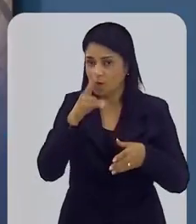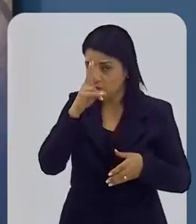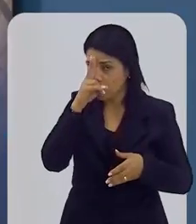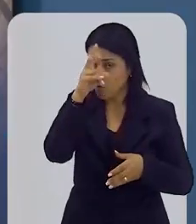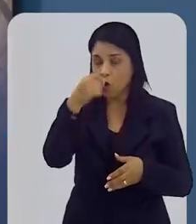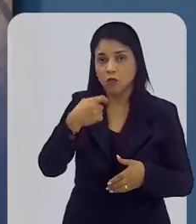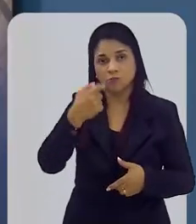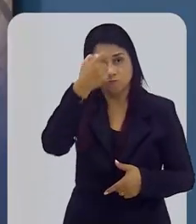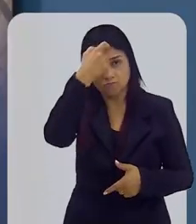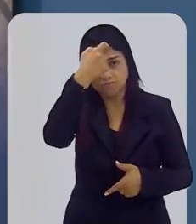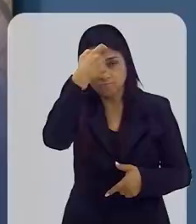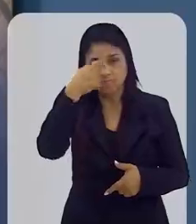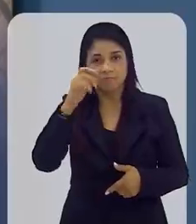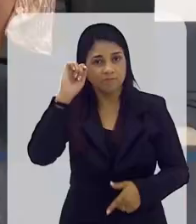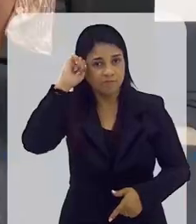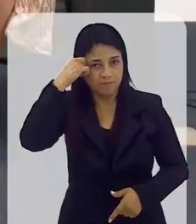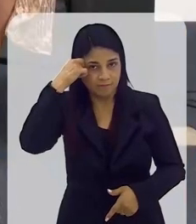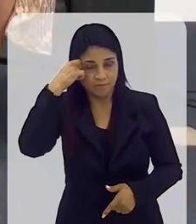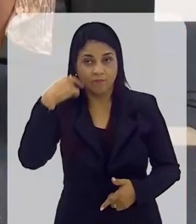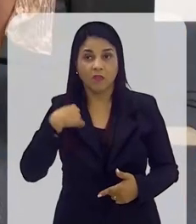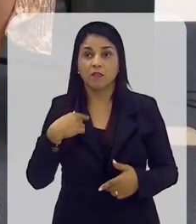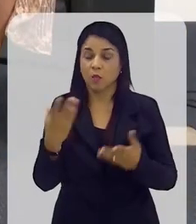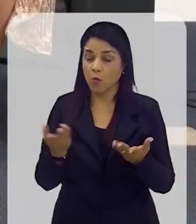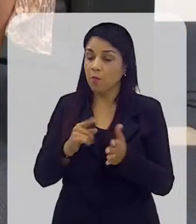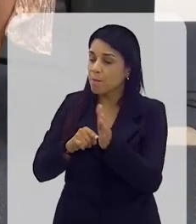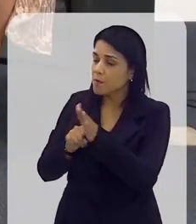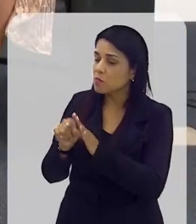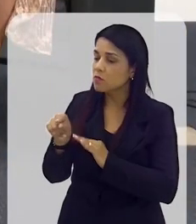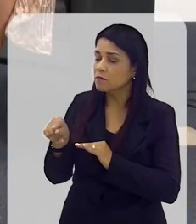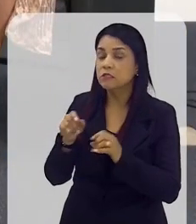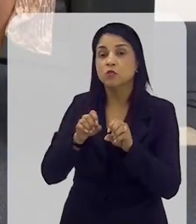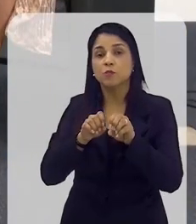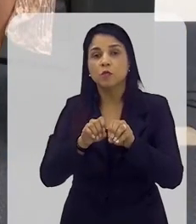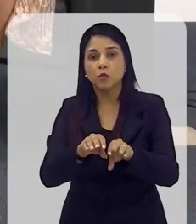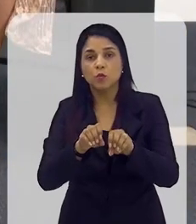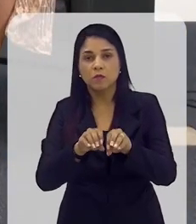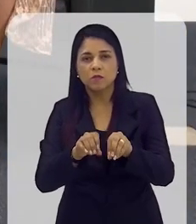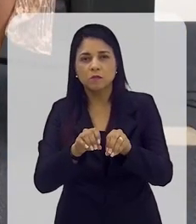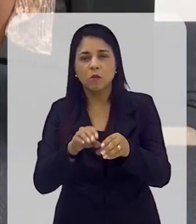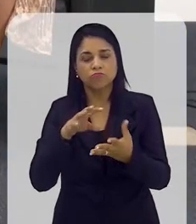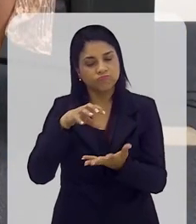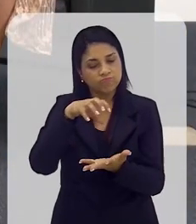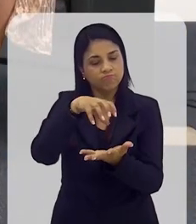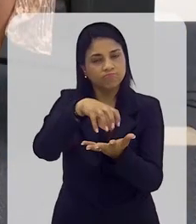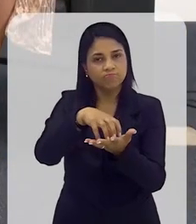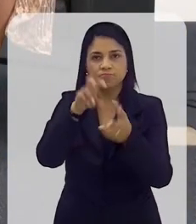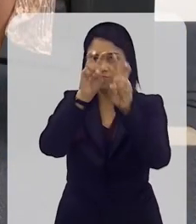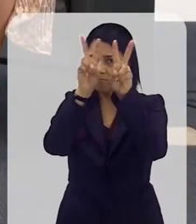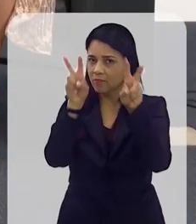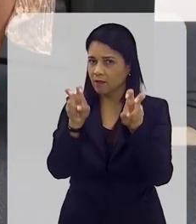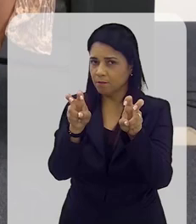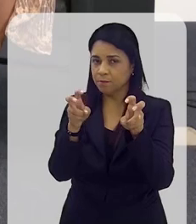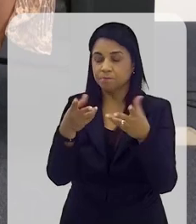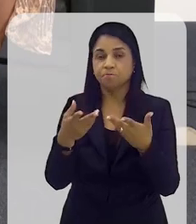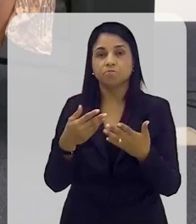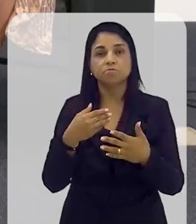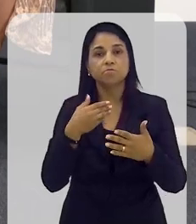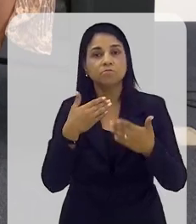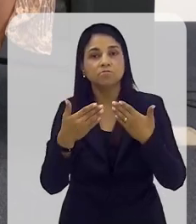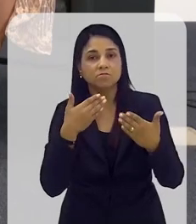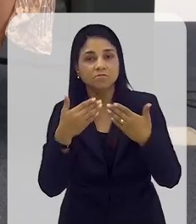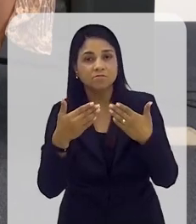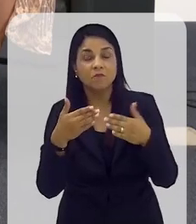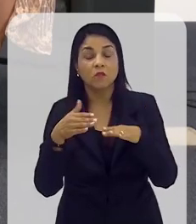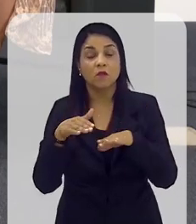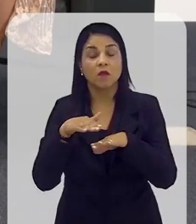perguntar agora em relação à educação, né, que é o tema central da nossa conversa. O poder